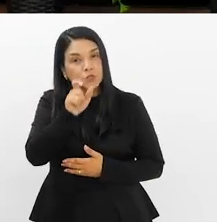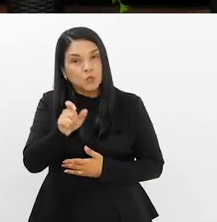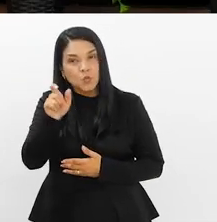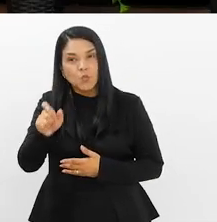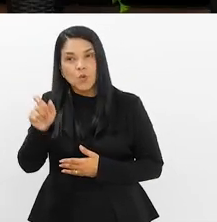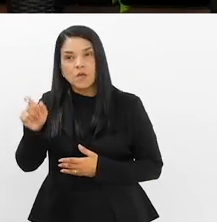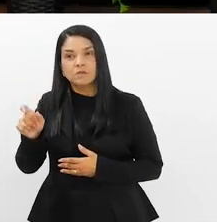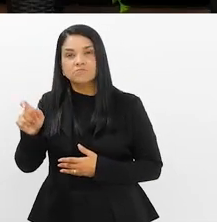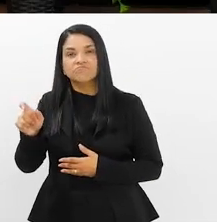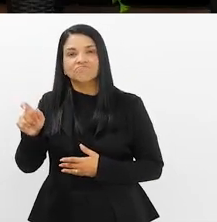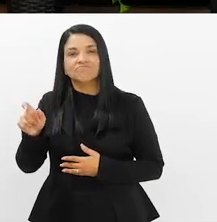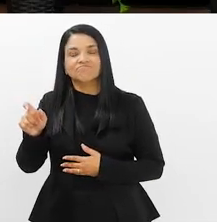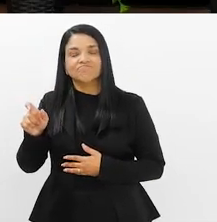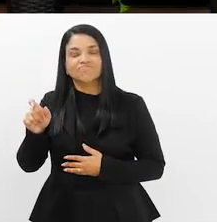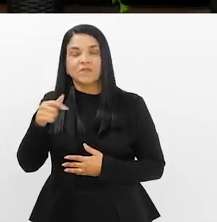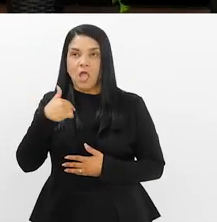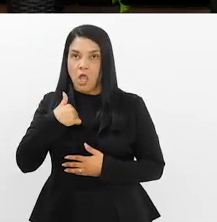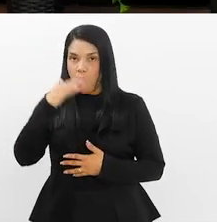pessoa tenha,